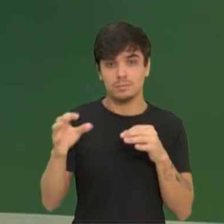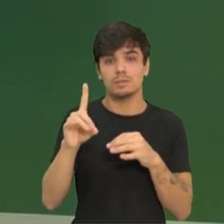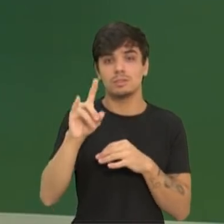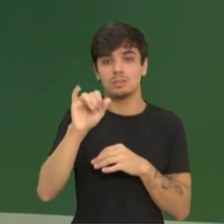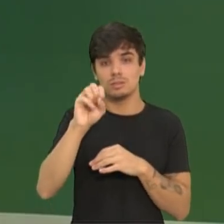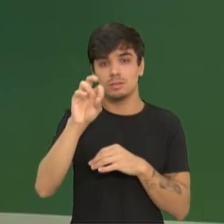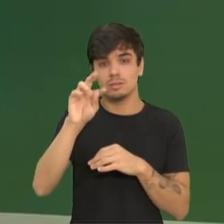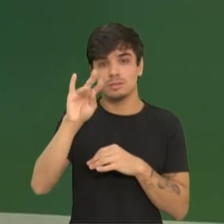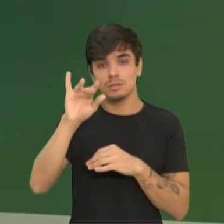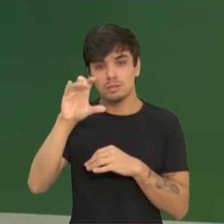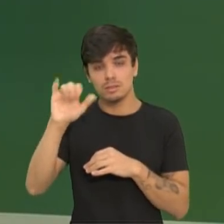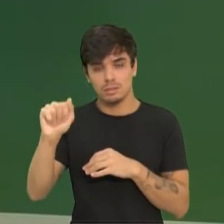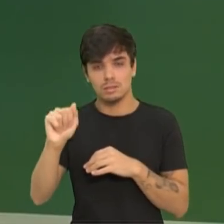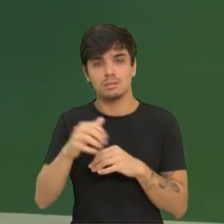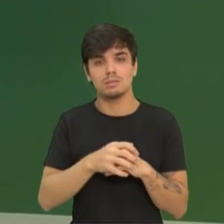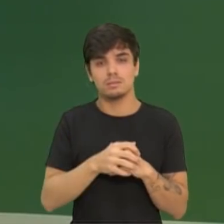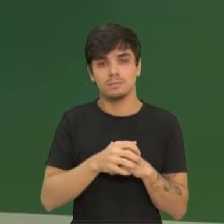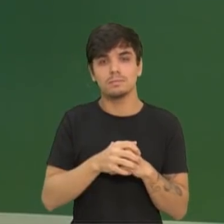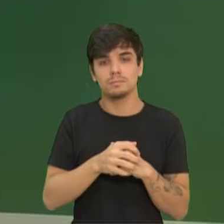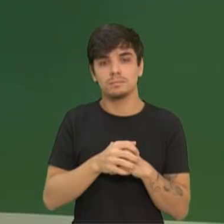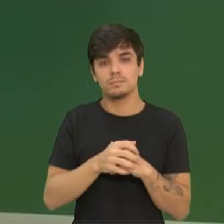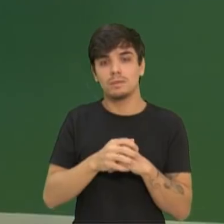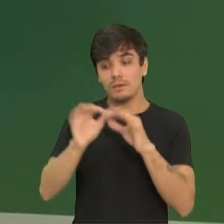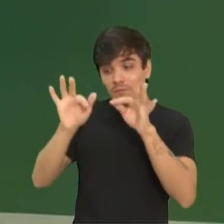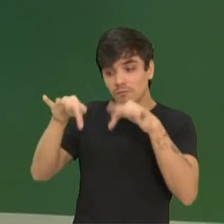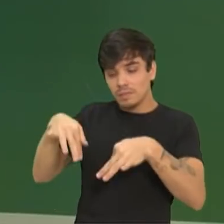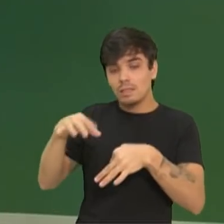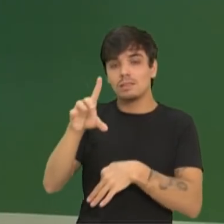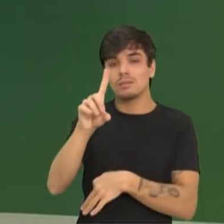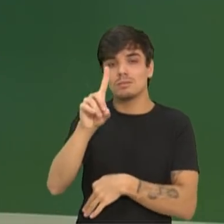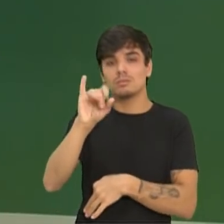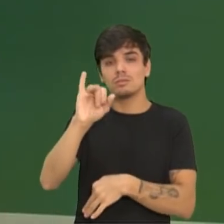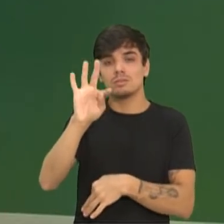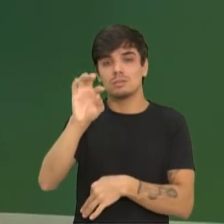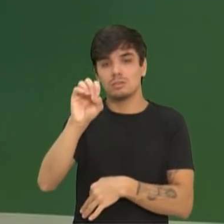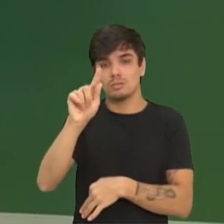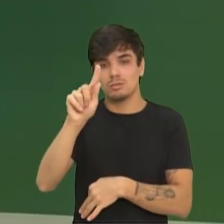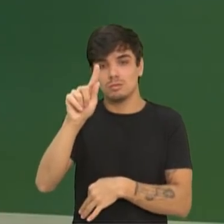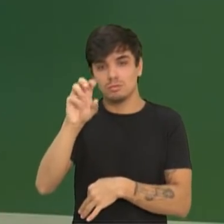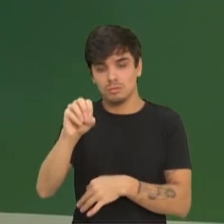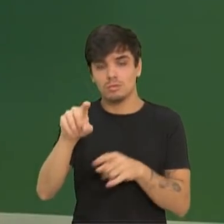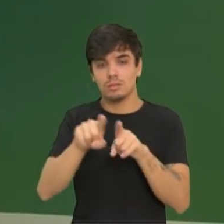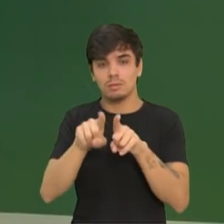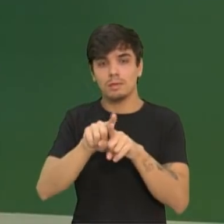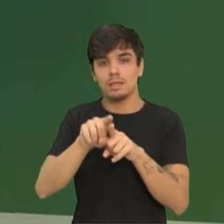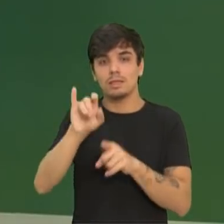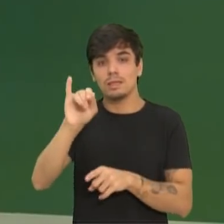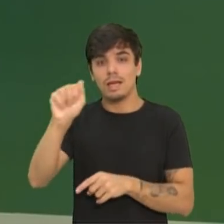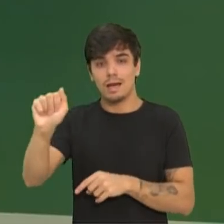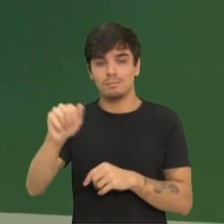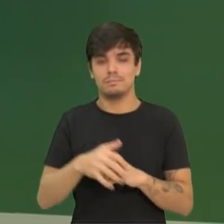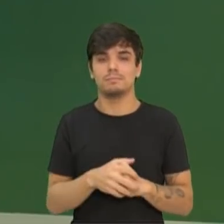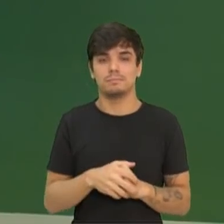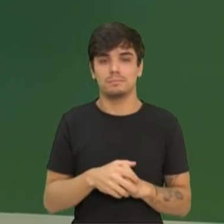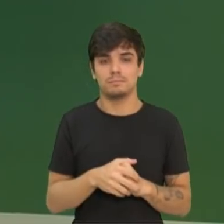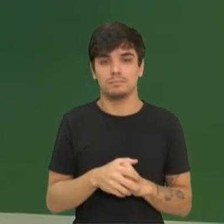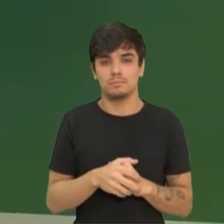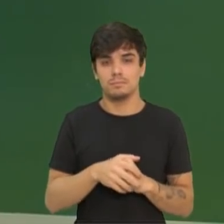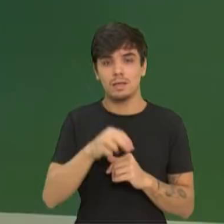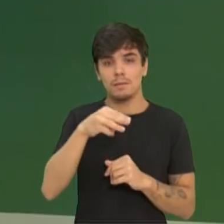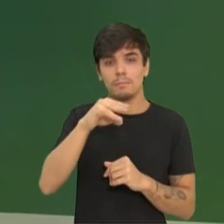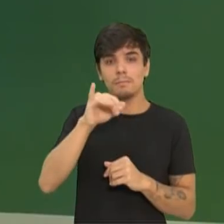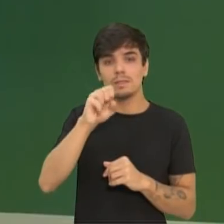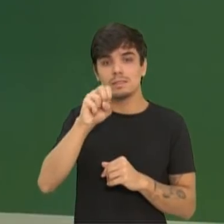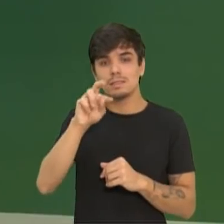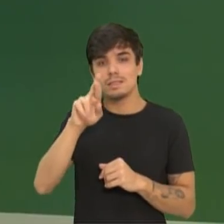já respondemos lá no exercício, terminação em ditongo também, IA. Mistérios. Também terminação em